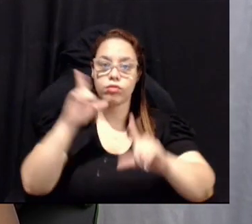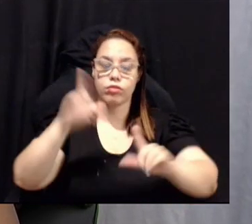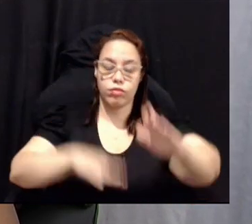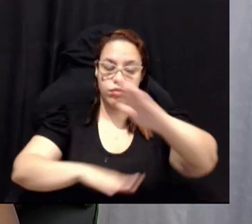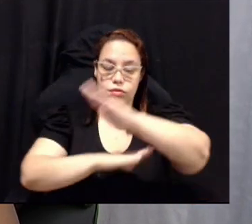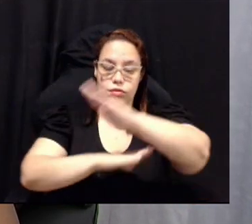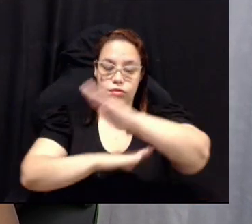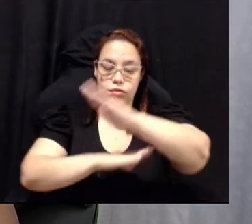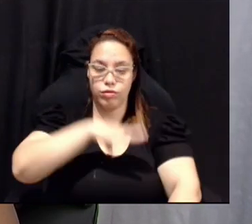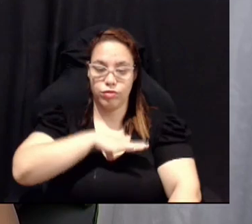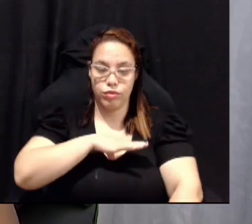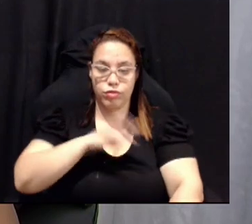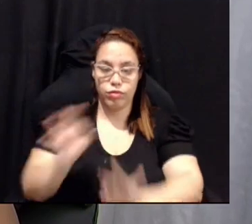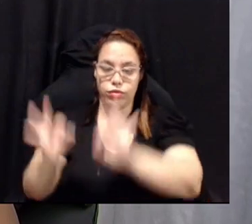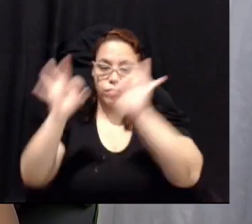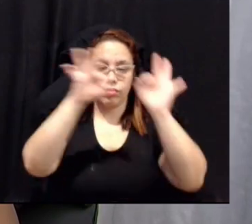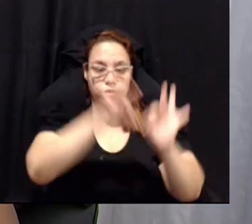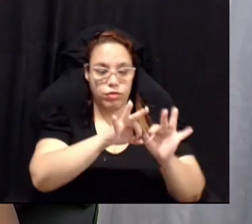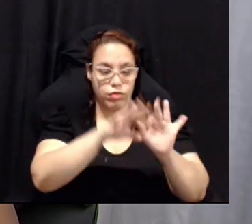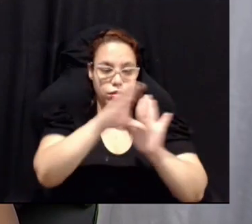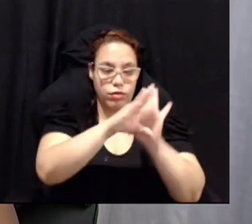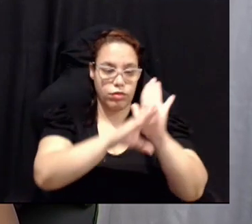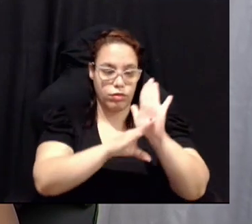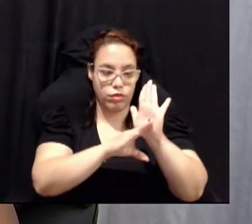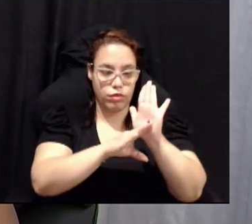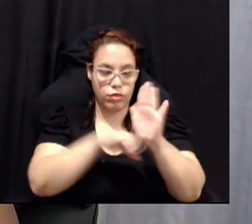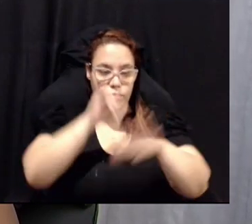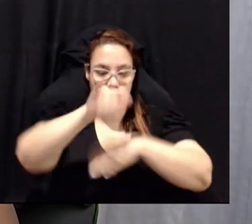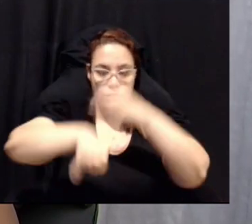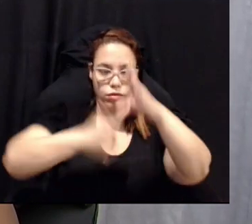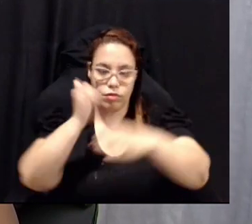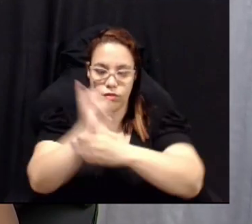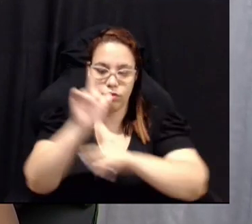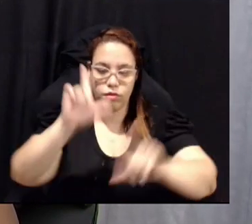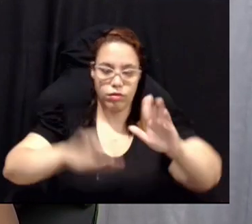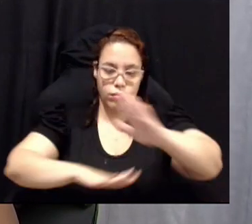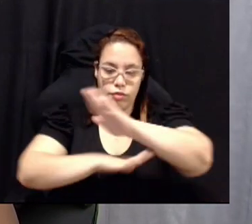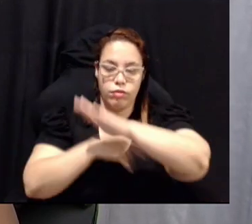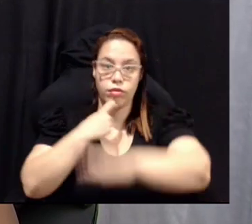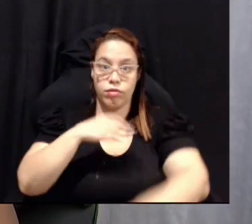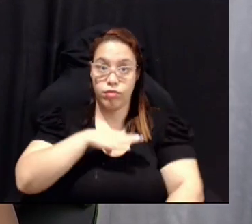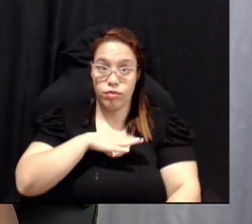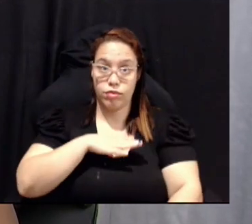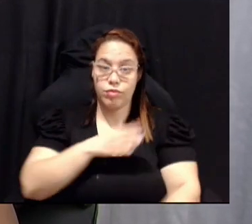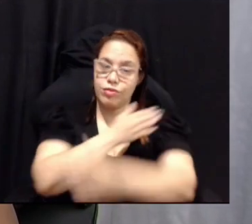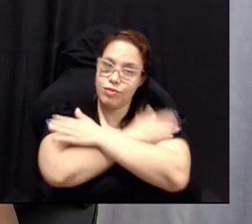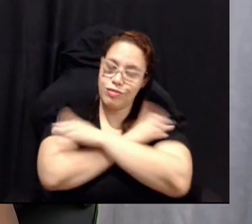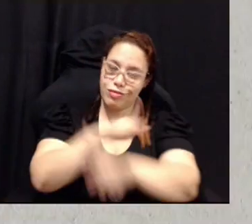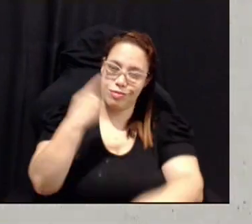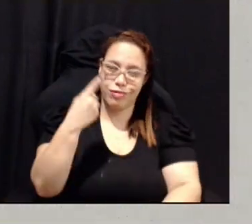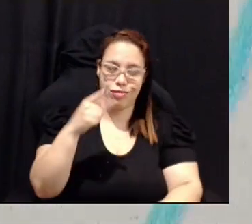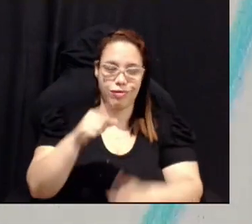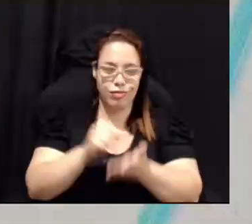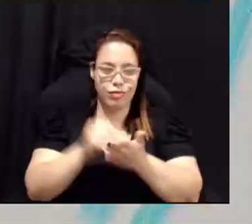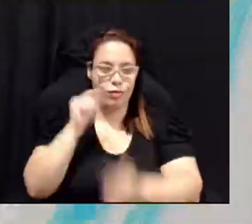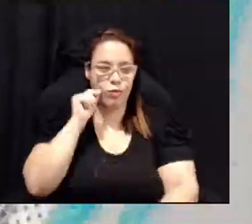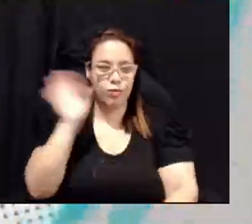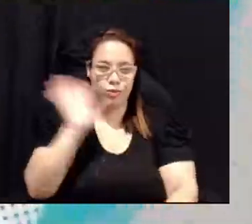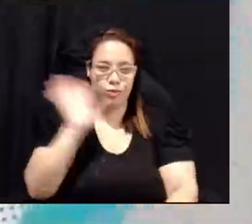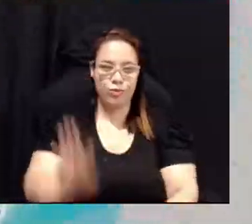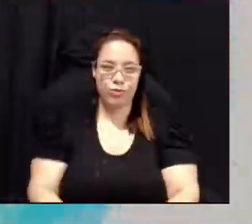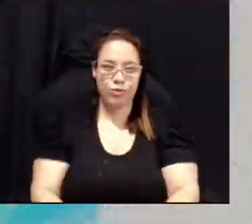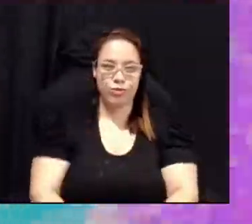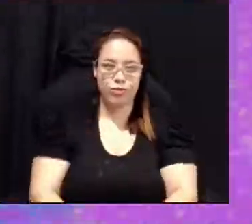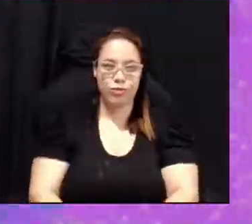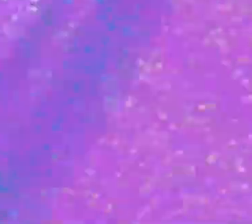e acompanhe também a nossa programação no YouTube TV Câmara Campinas. Um abraço e até o próximo na Ponta do Lápis.